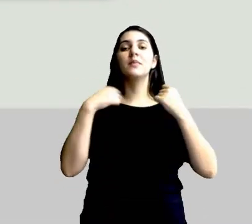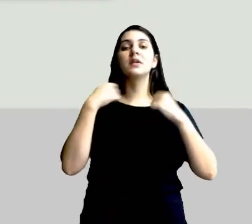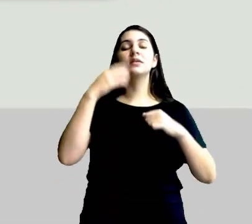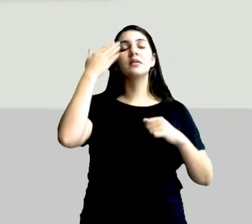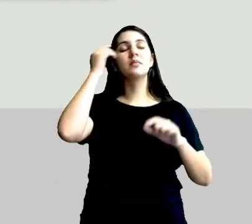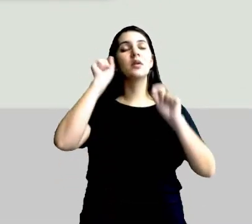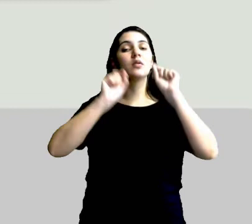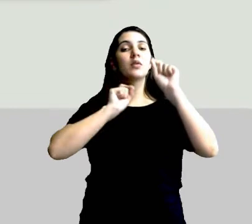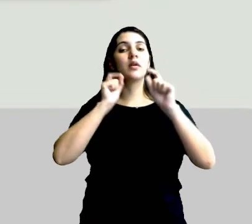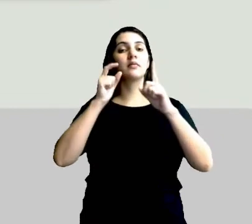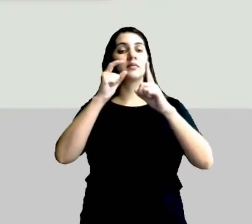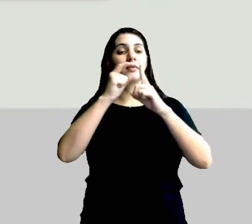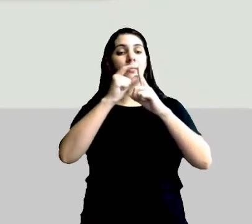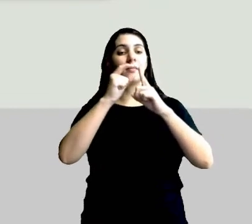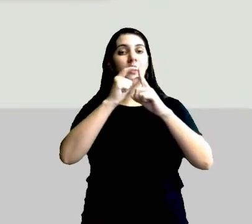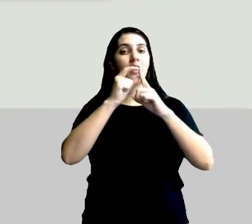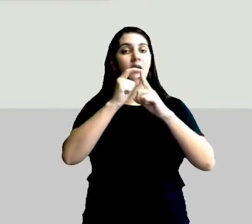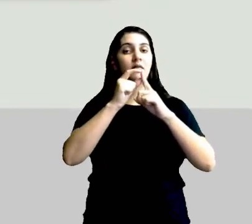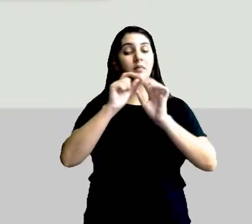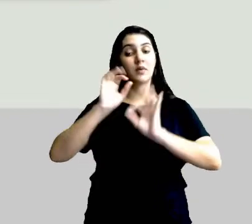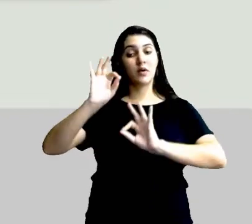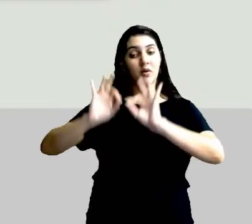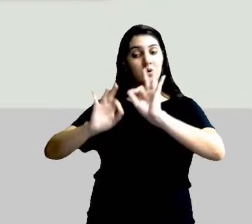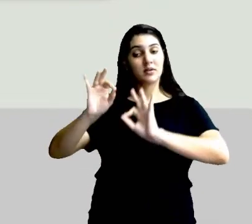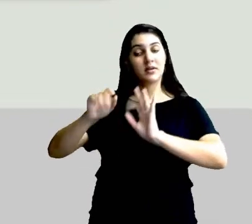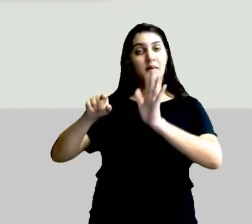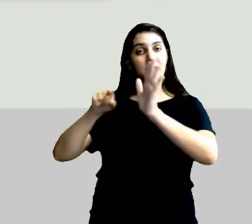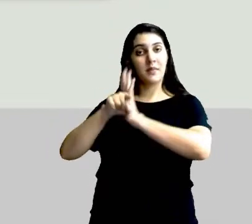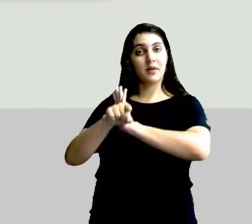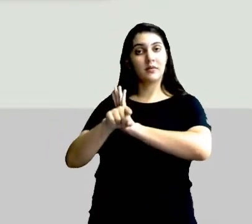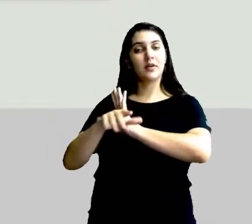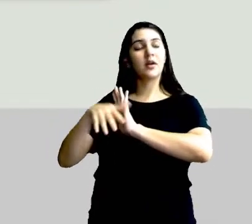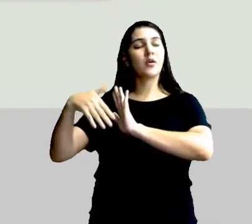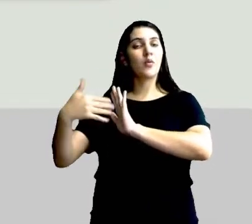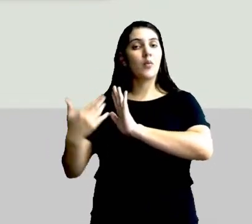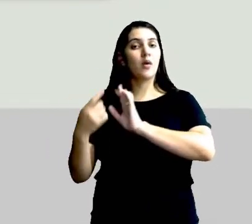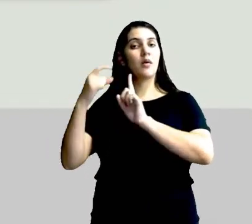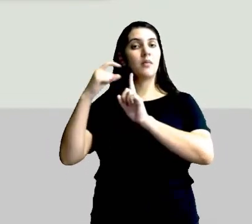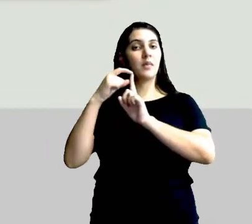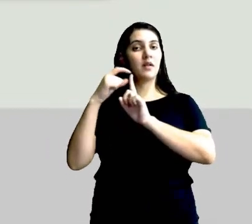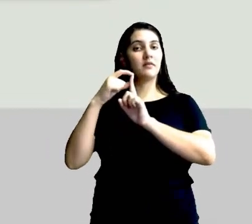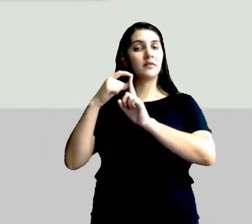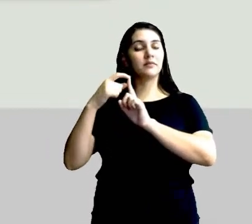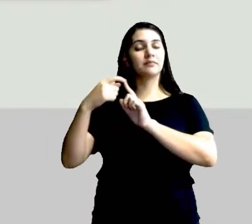sempre de quê? De uma palavrinha para formar a minha pergunta. E que palavrinha